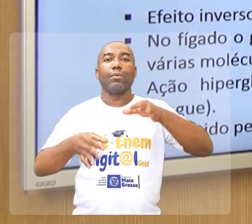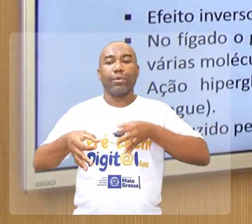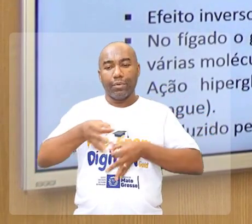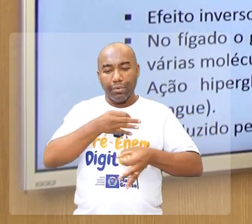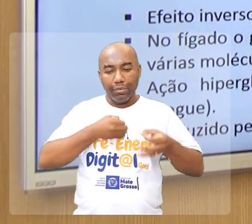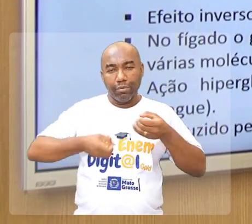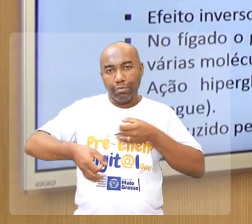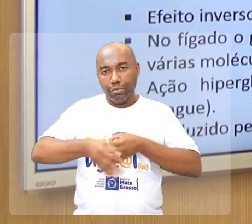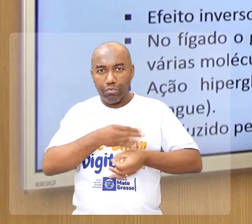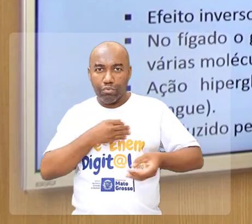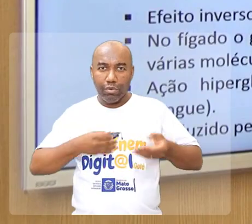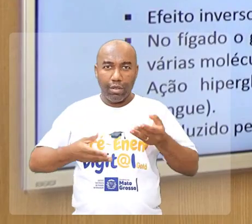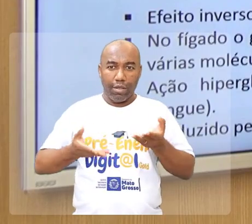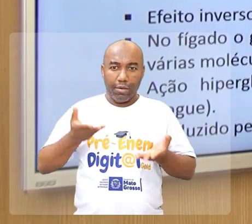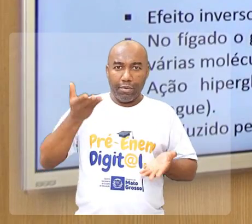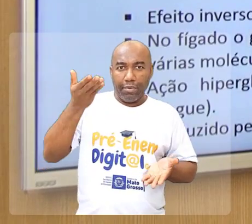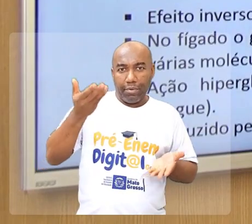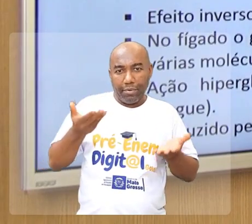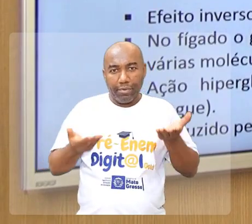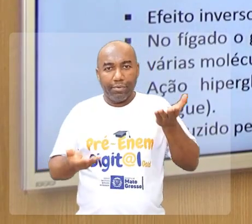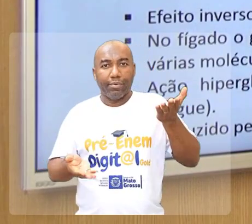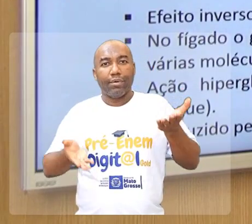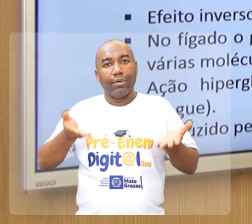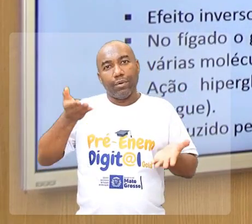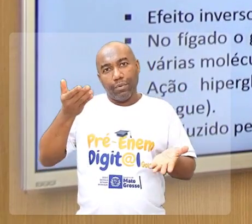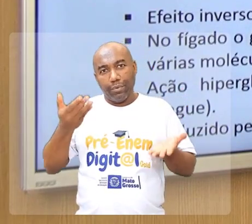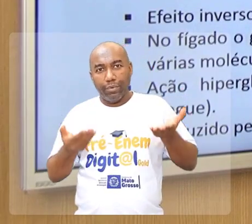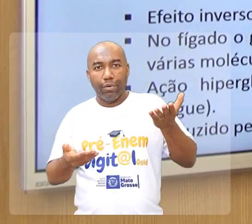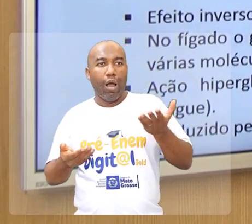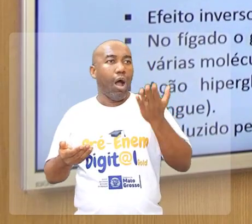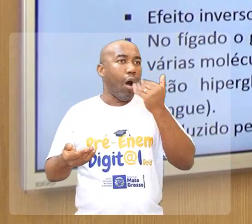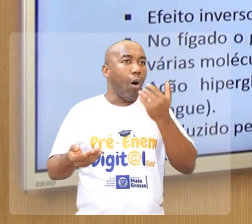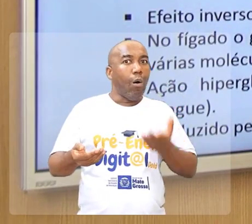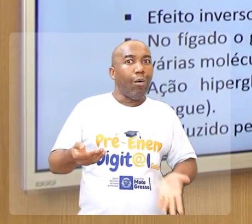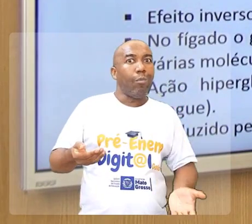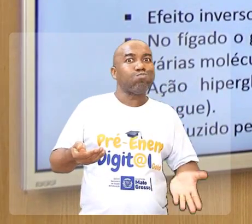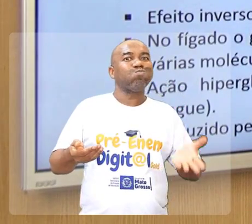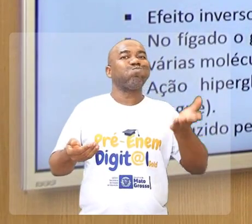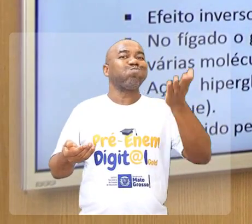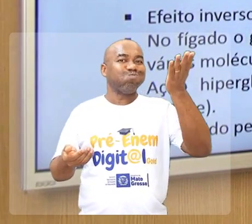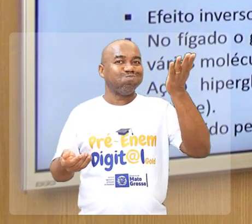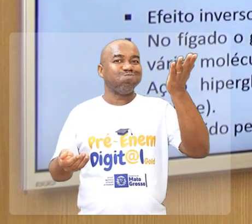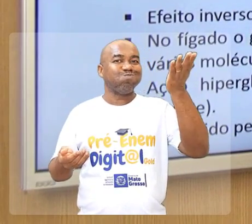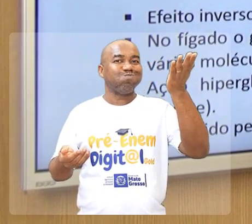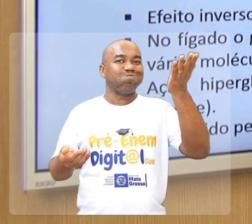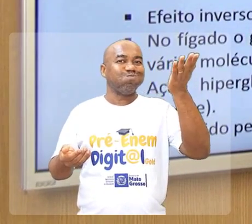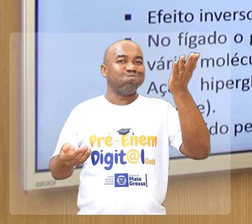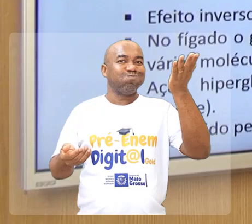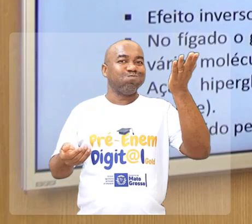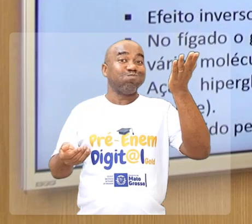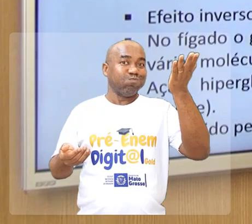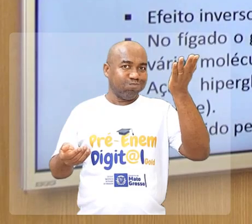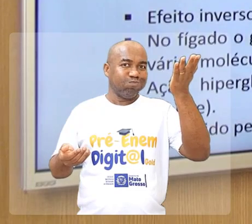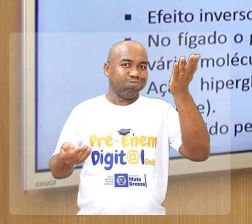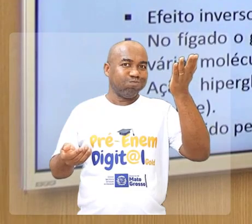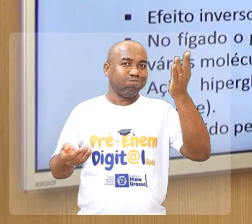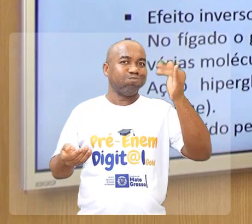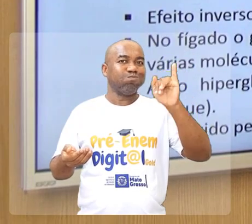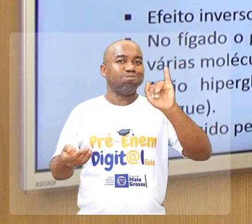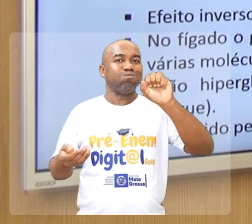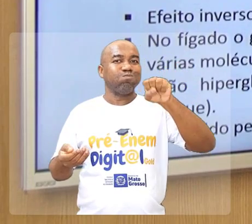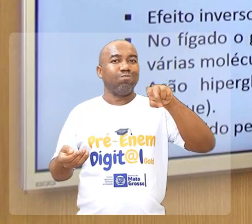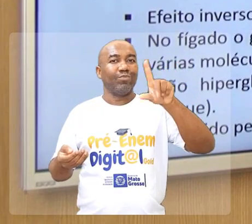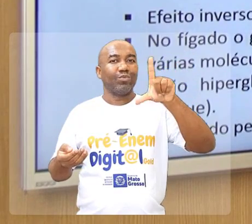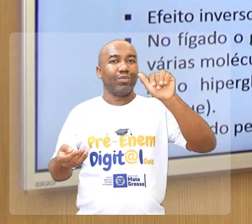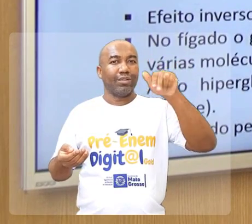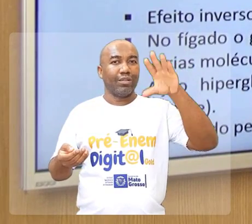o nosso equilíbrio. Vamos relembrar? Comi bastante, aumentei a minha glicemia do sangue. Tem que fazer o quê? Eu tenho que trazer